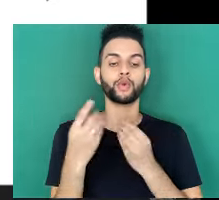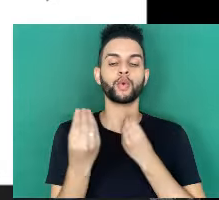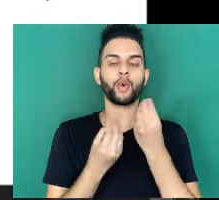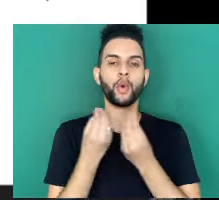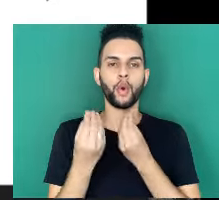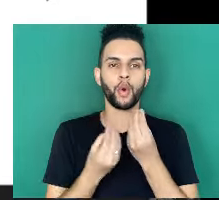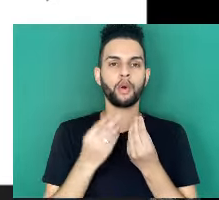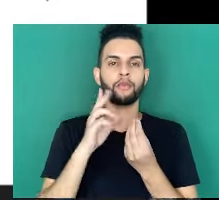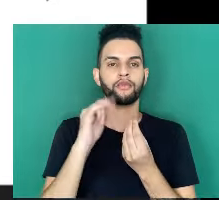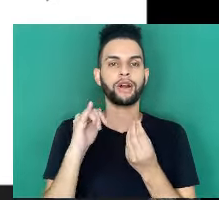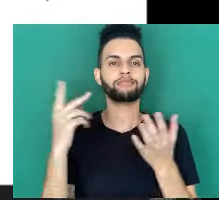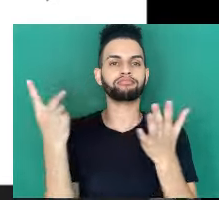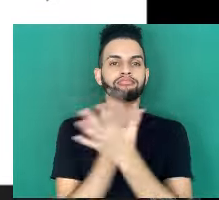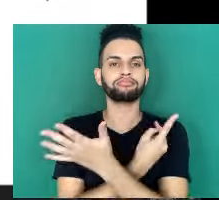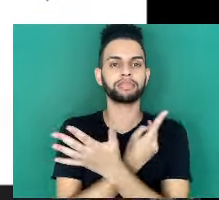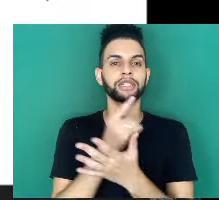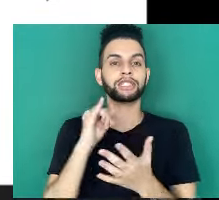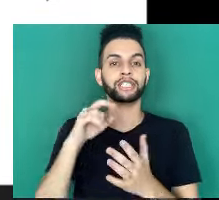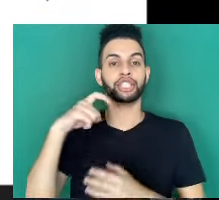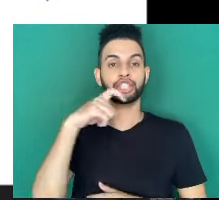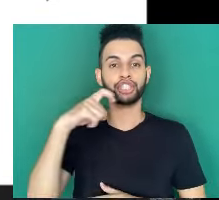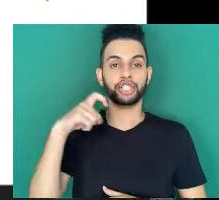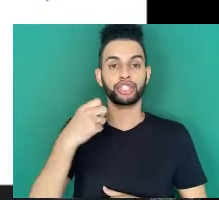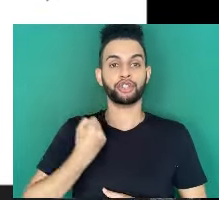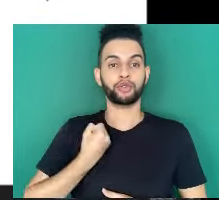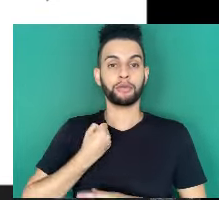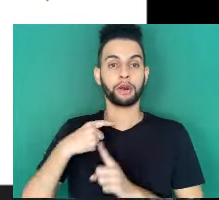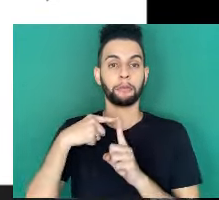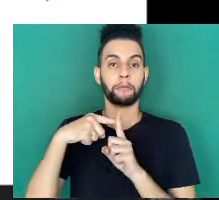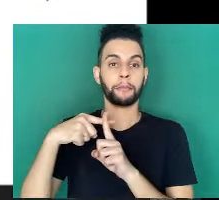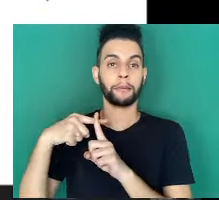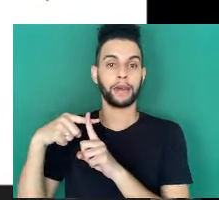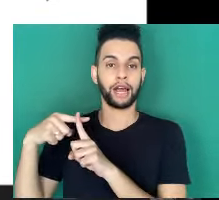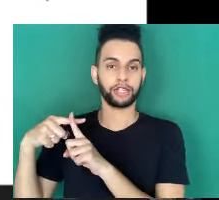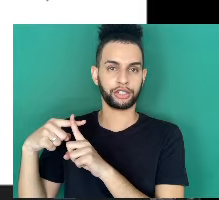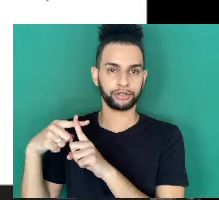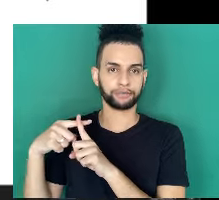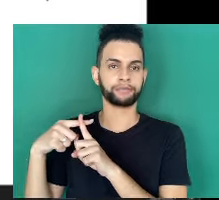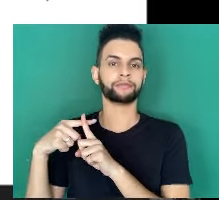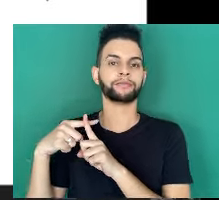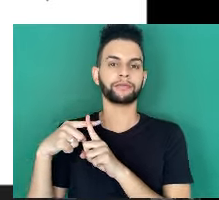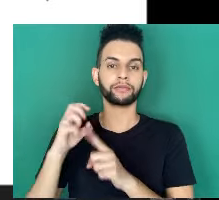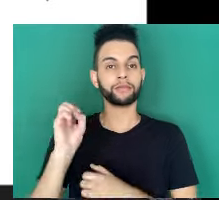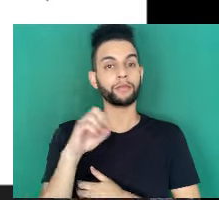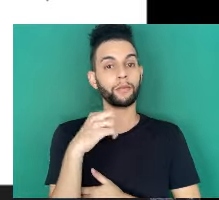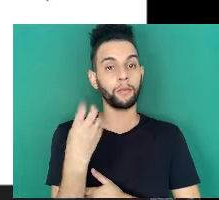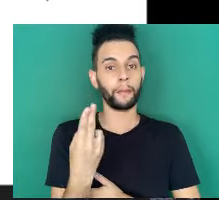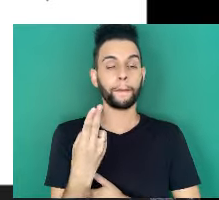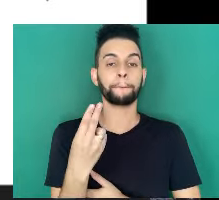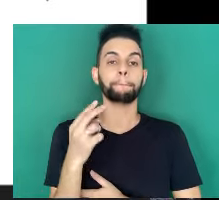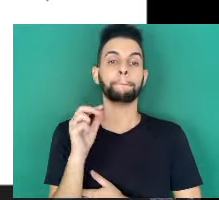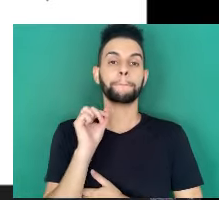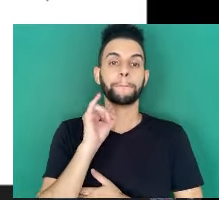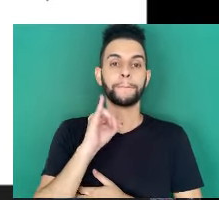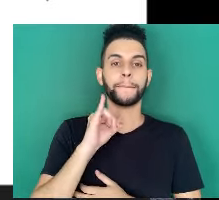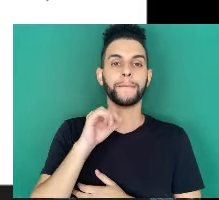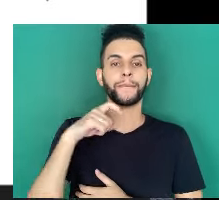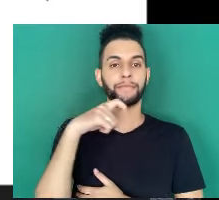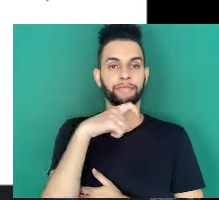função quando x aumenta cada vez mais. Então, quando x